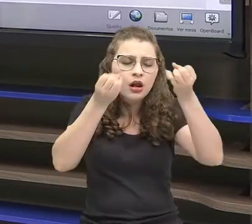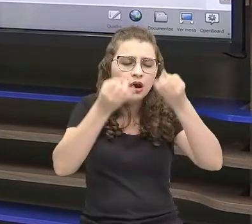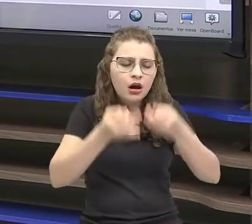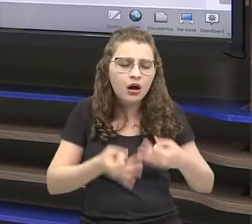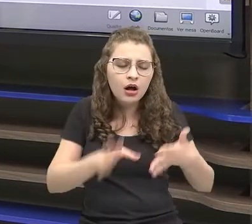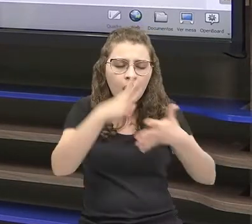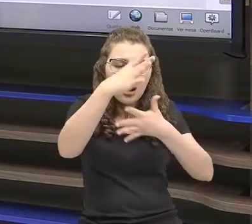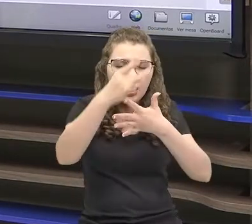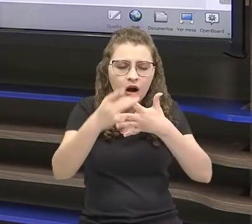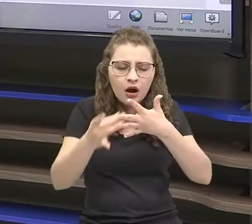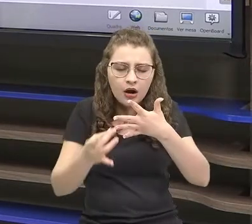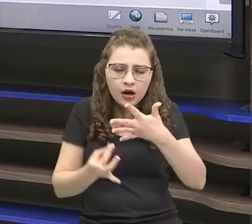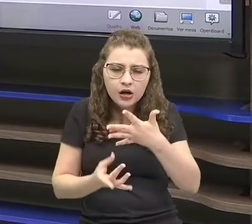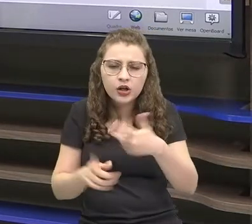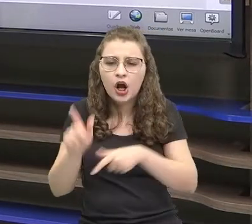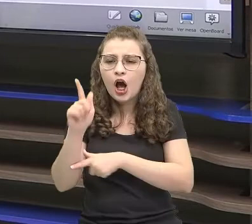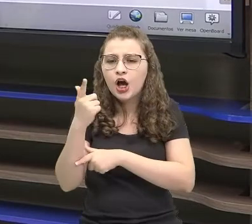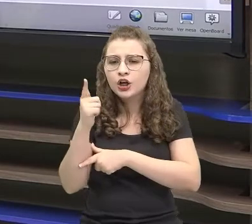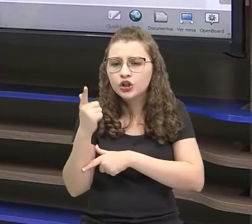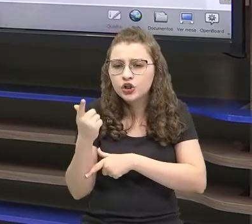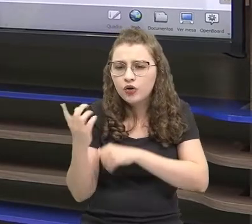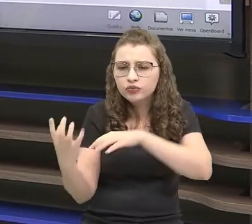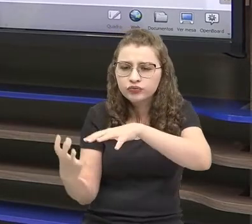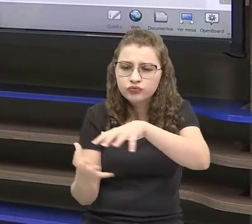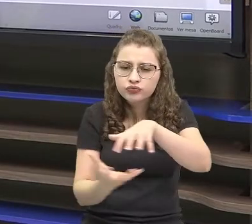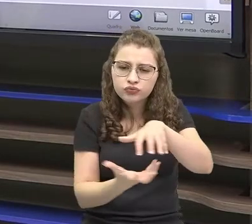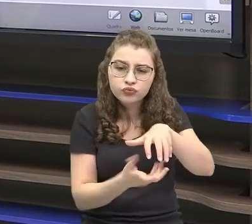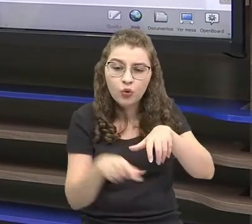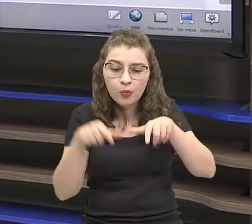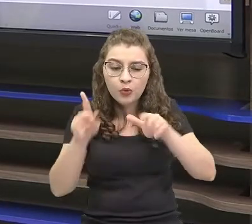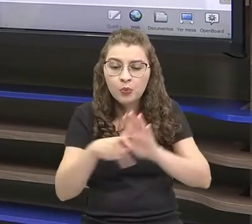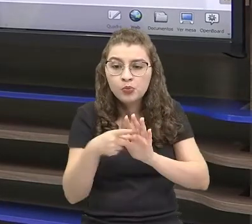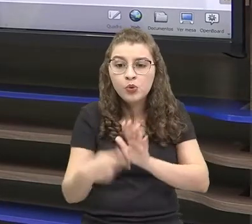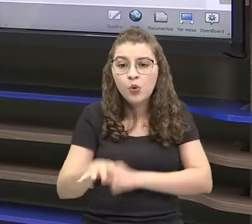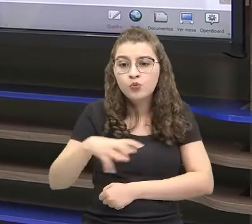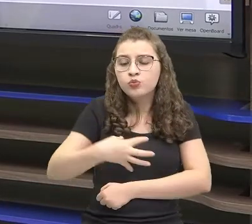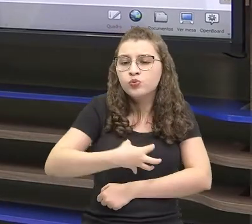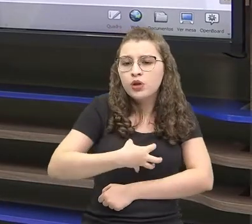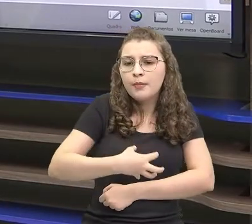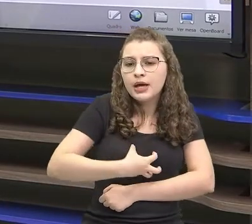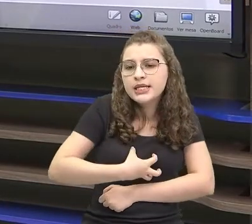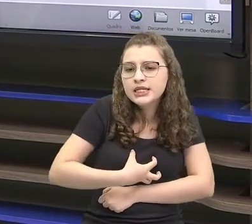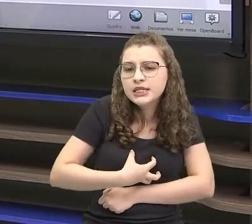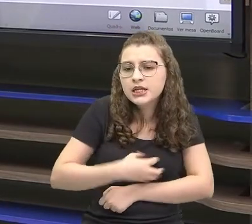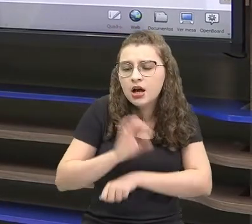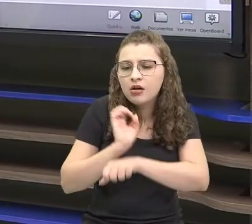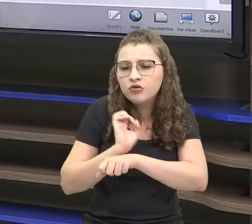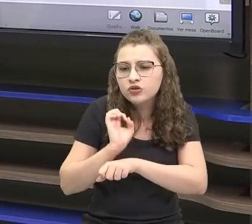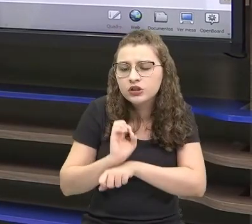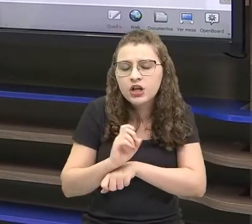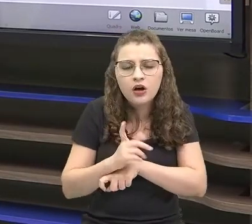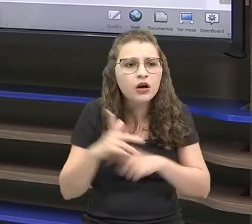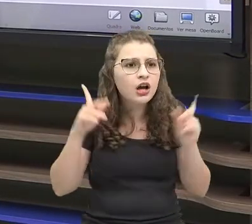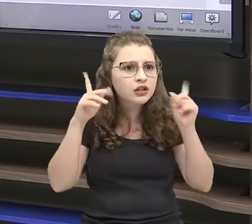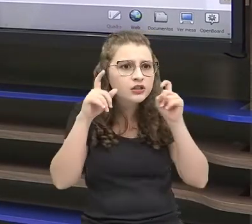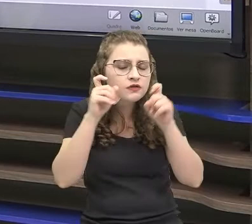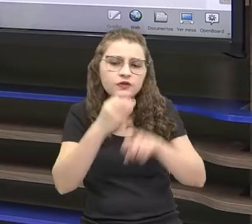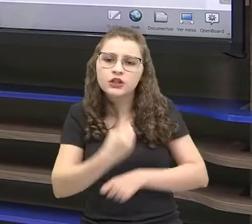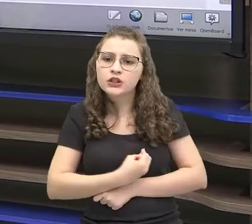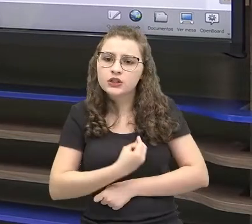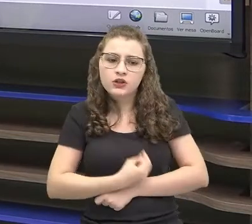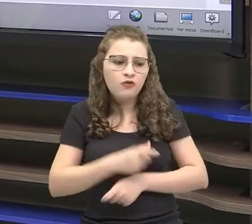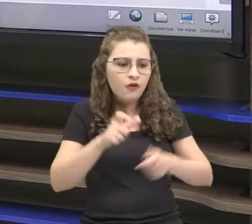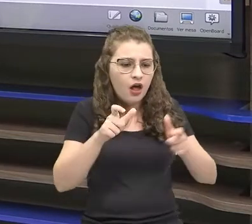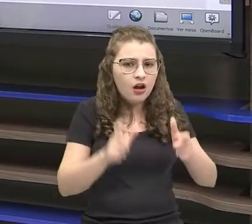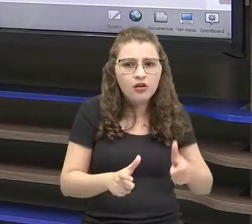a geografia do sertão baiano, ele vai indicar como é difícil a situação de se viver ali. Então,